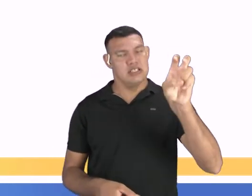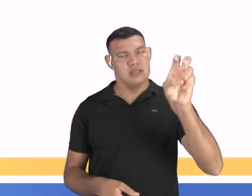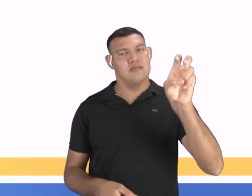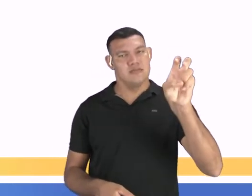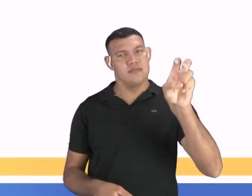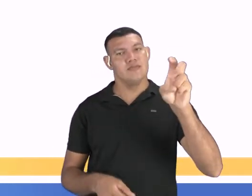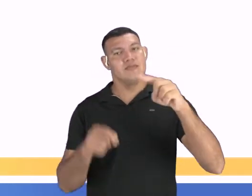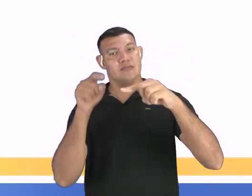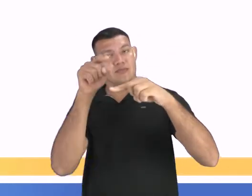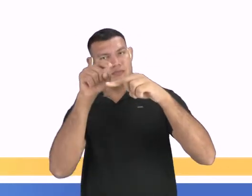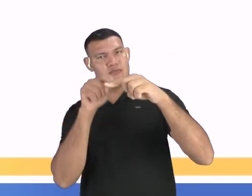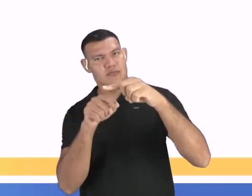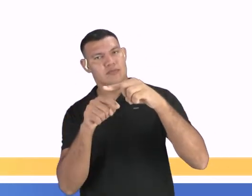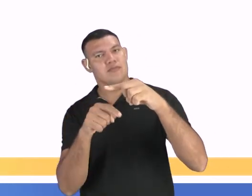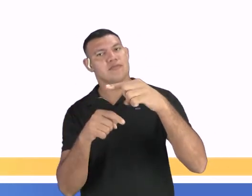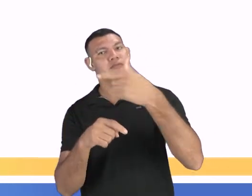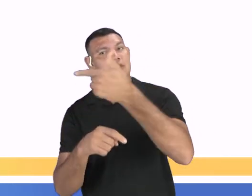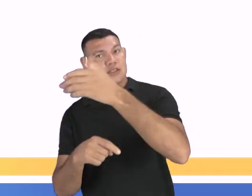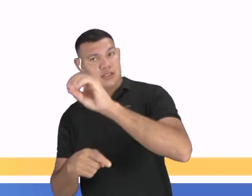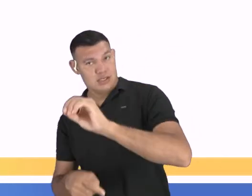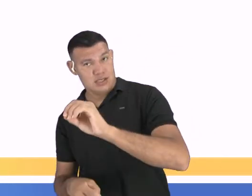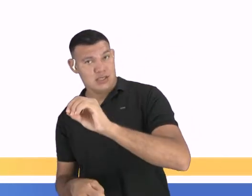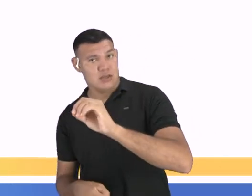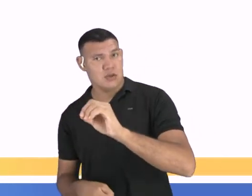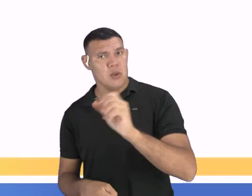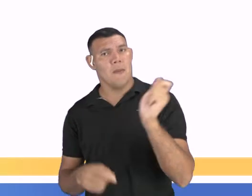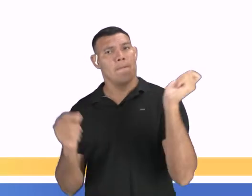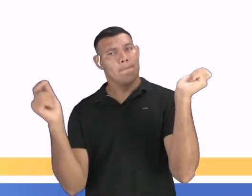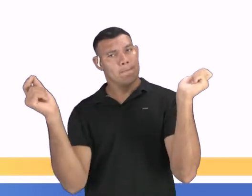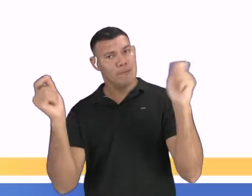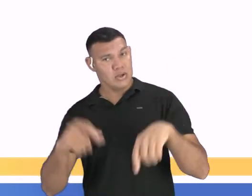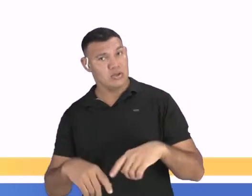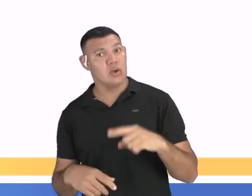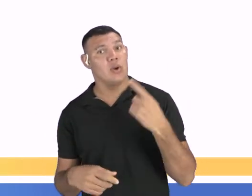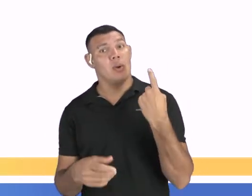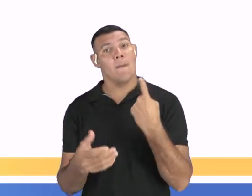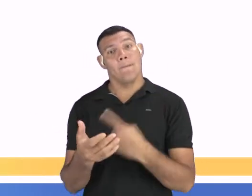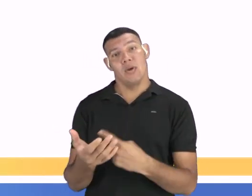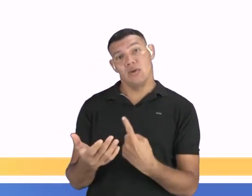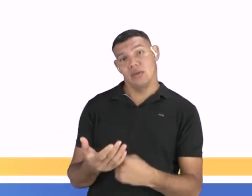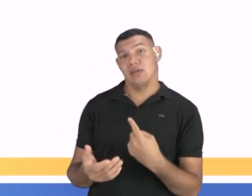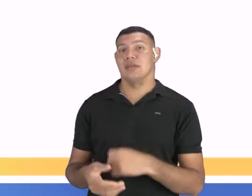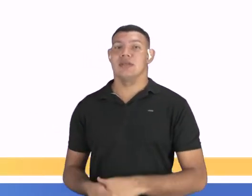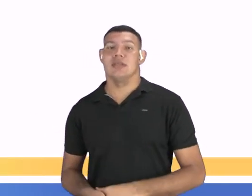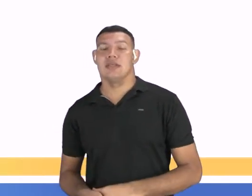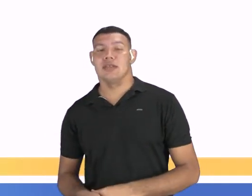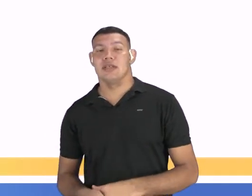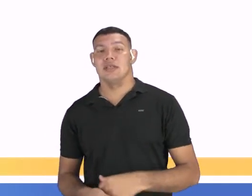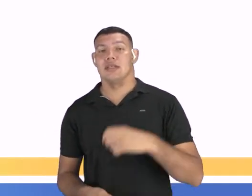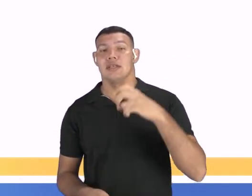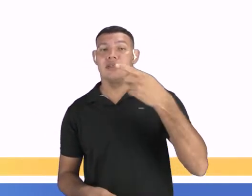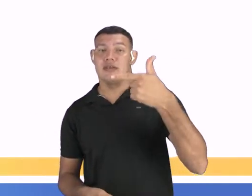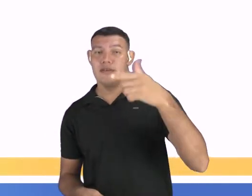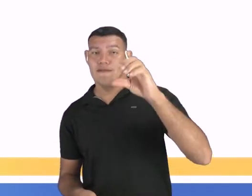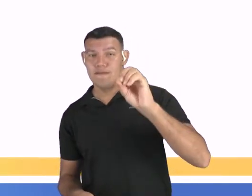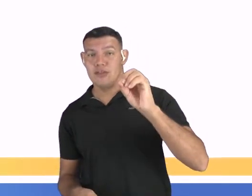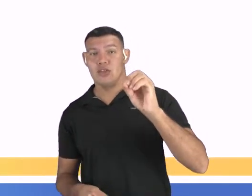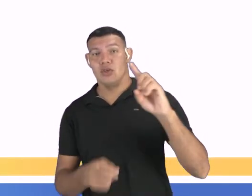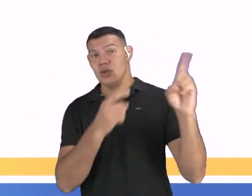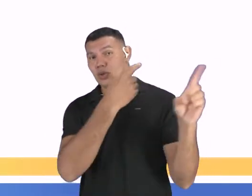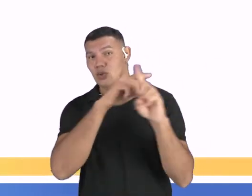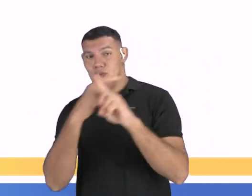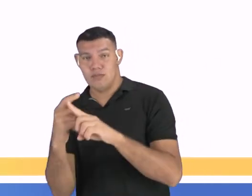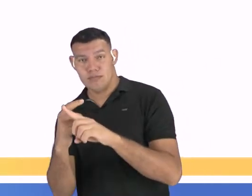é divisor de 20. E isso só é possível porque 20 é um múltiplo de 5 e